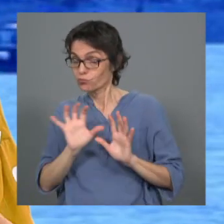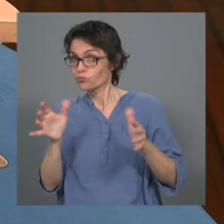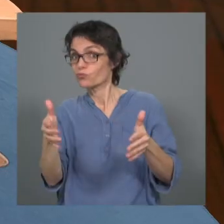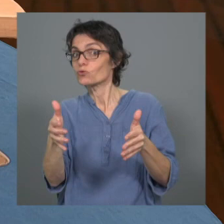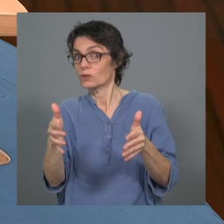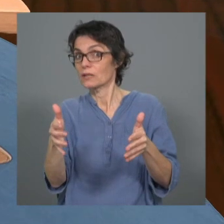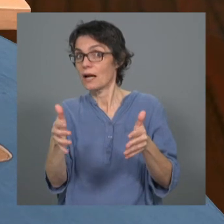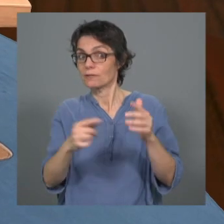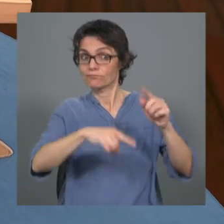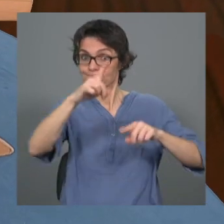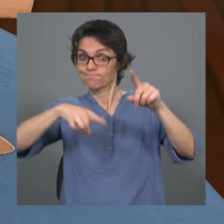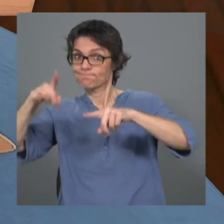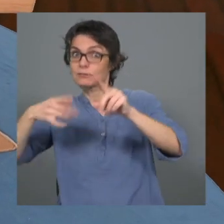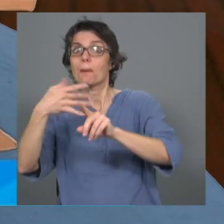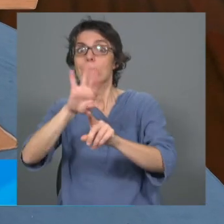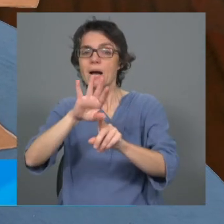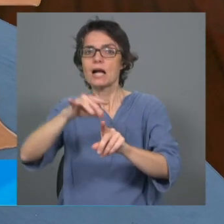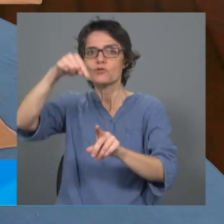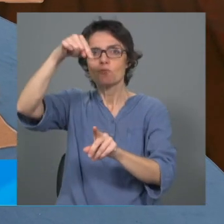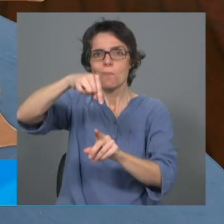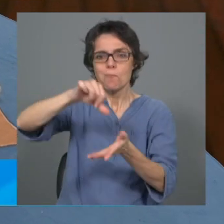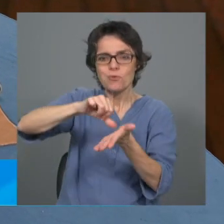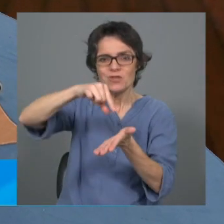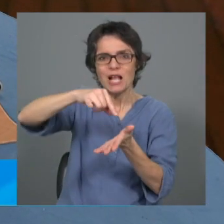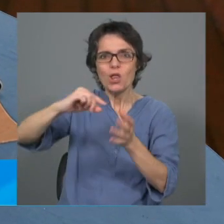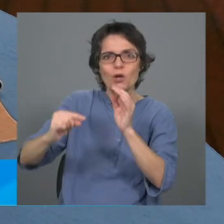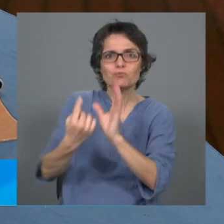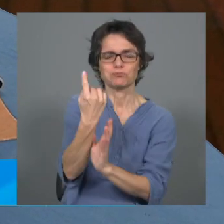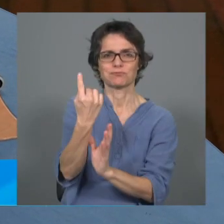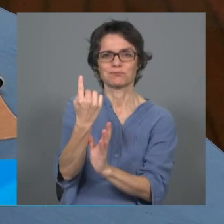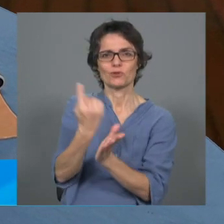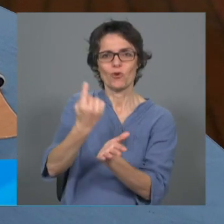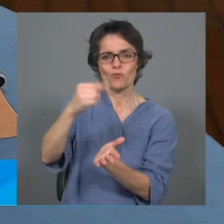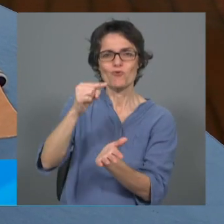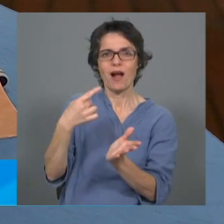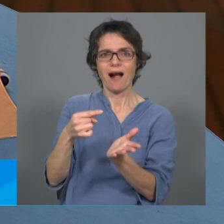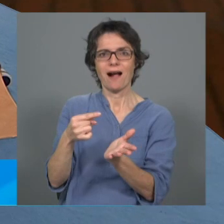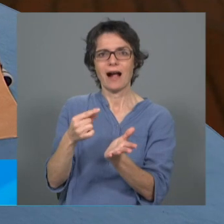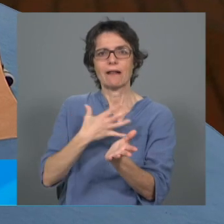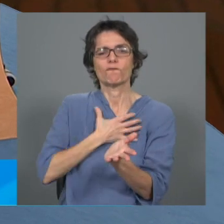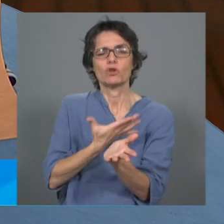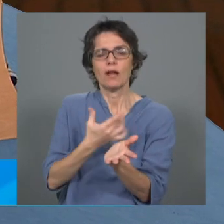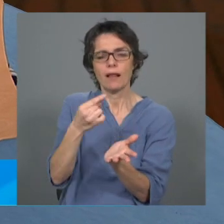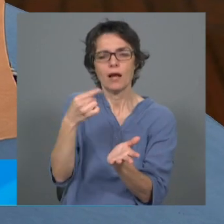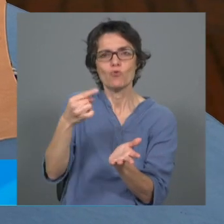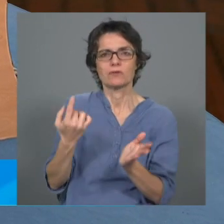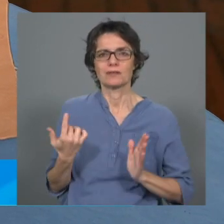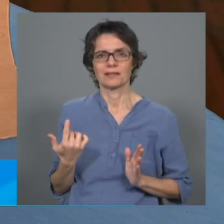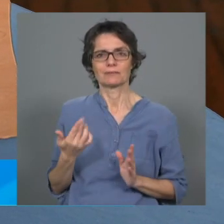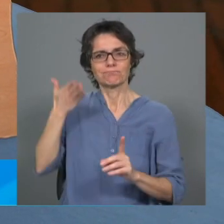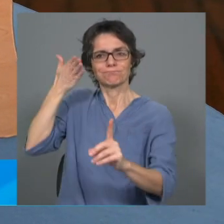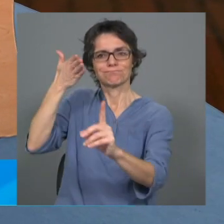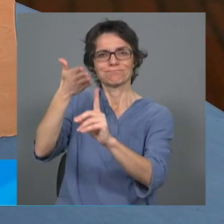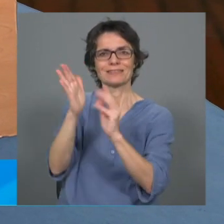esta variedade é possível encontrarmos formas de nos encontrarmos e em conjunto pensar sobre o futuro que queremos para a nossa